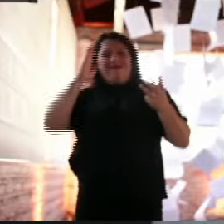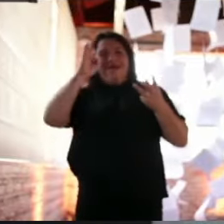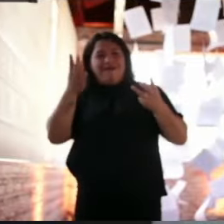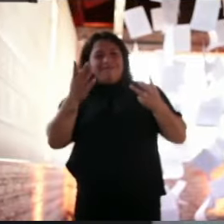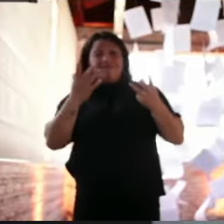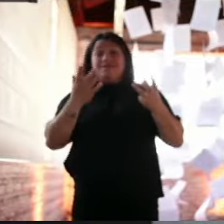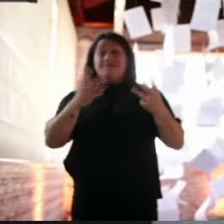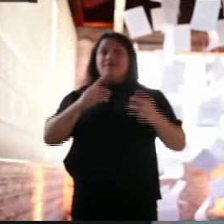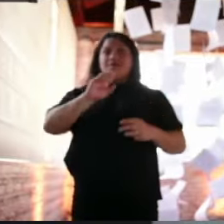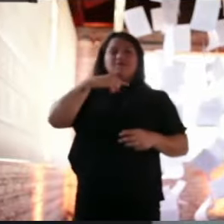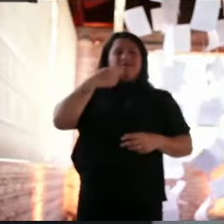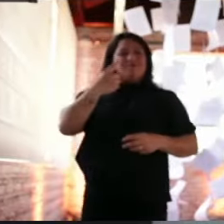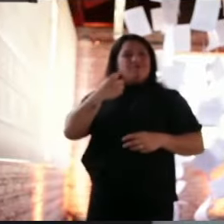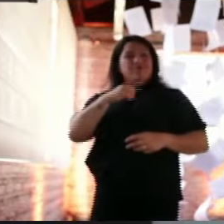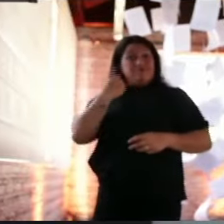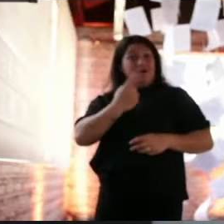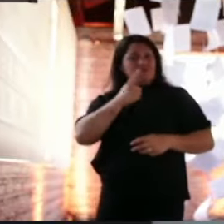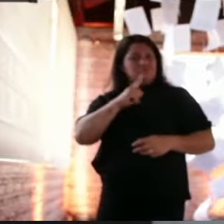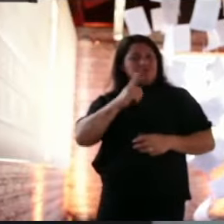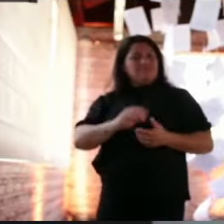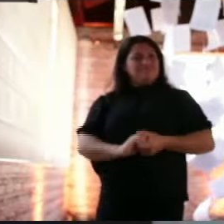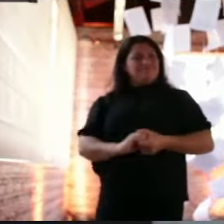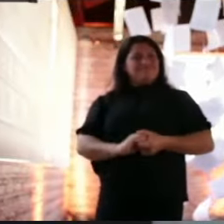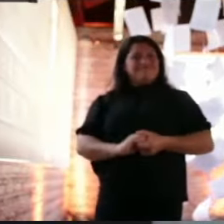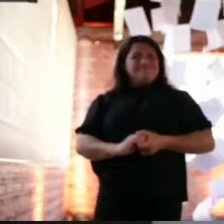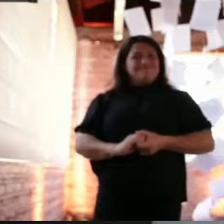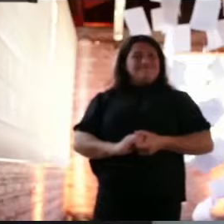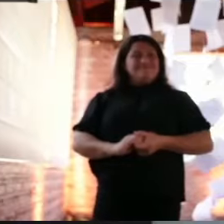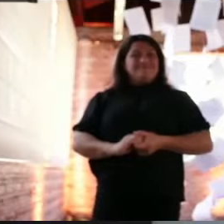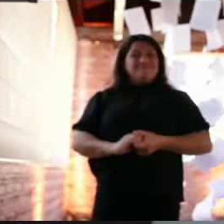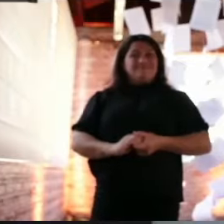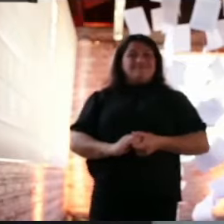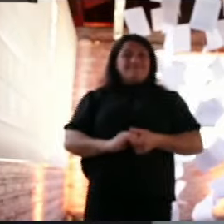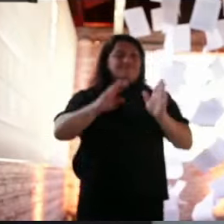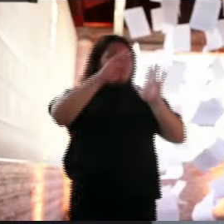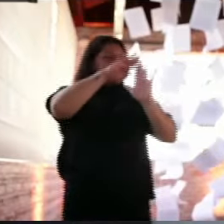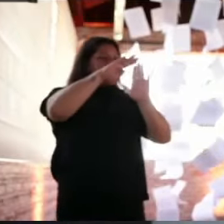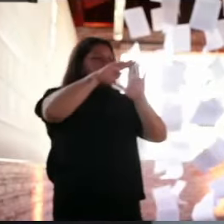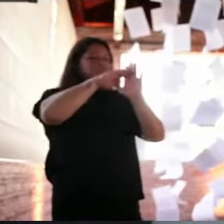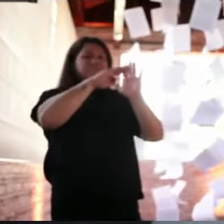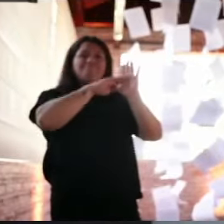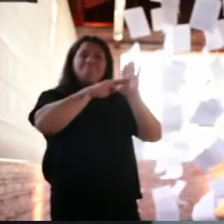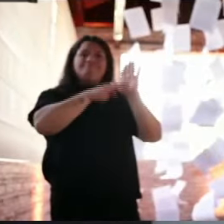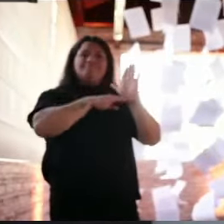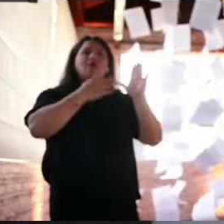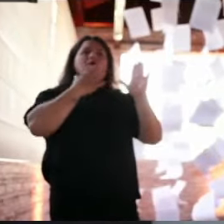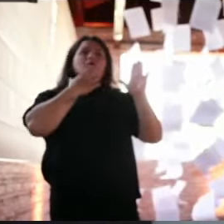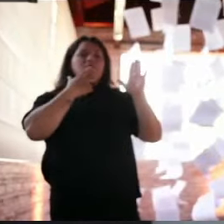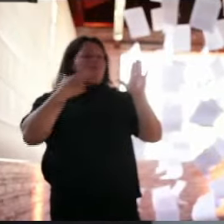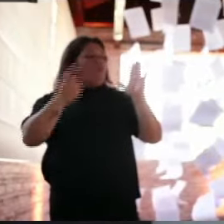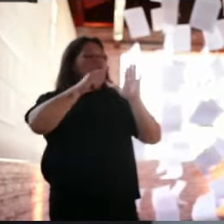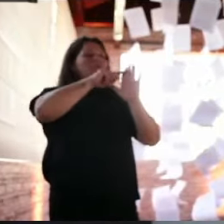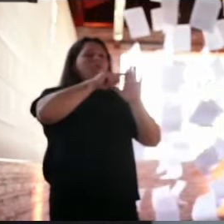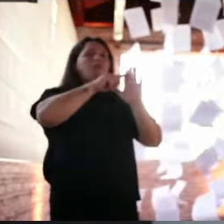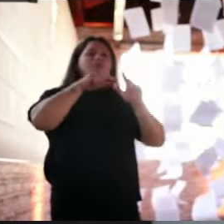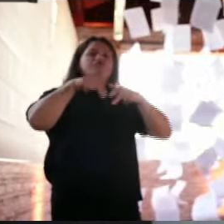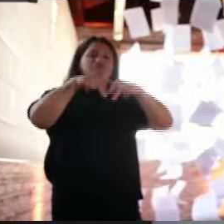nós e cada degrau de raça de classe